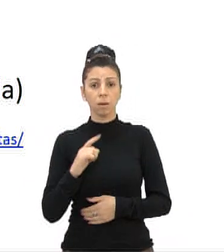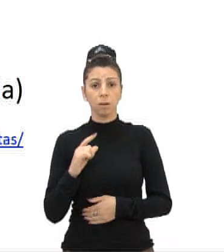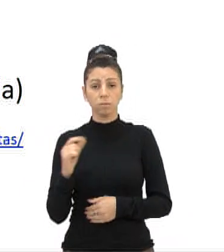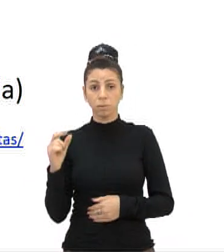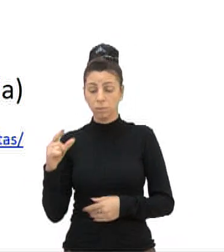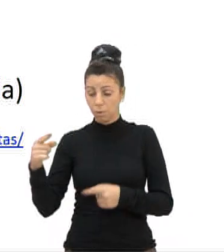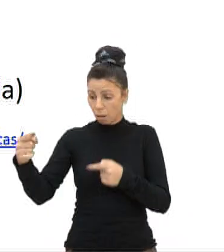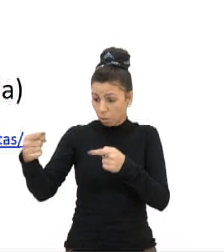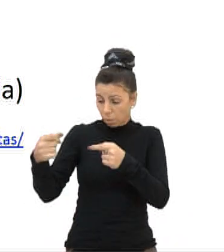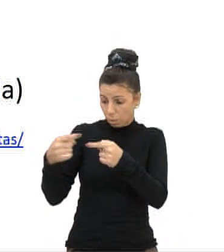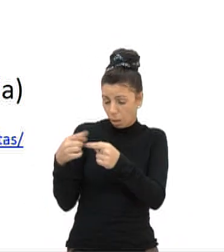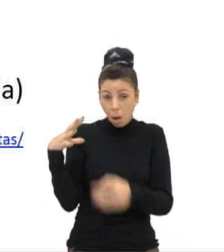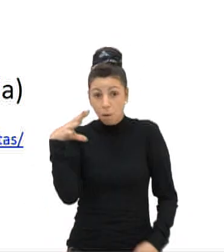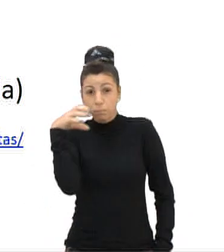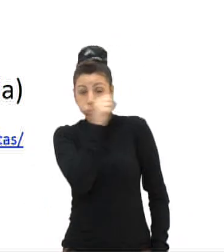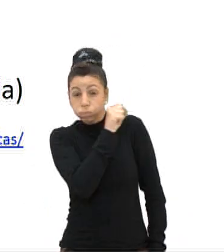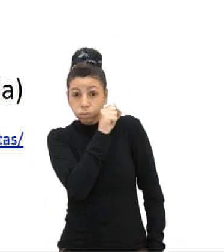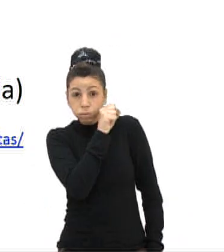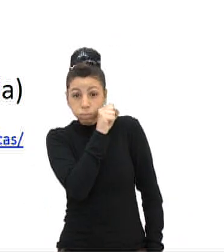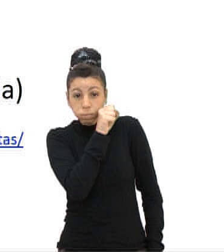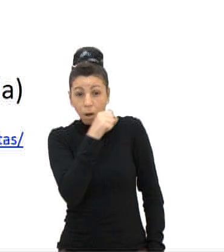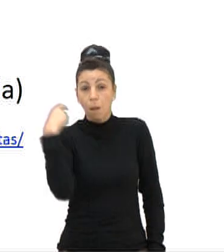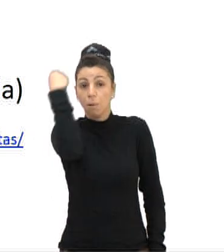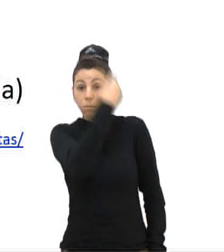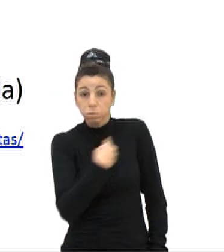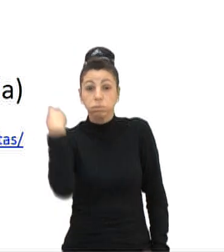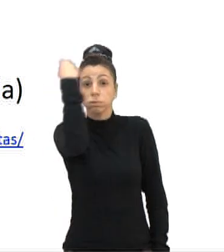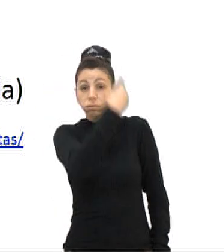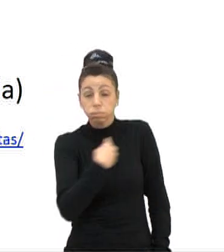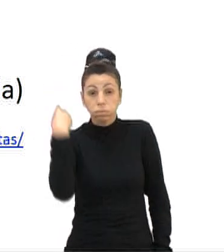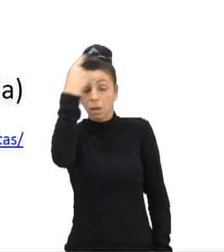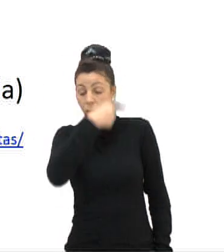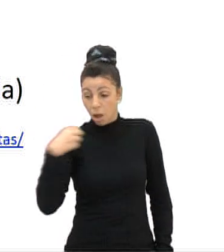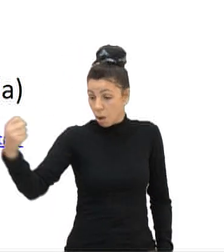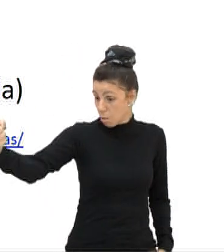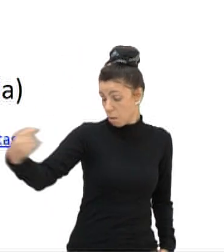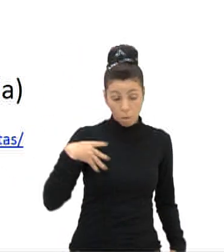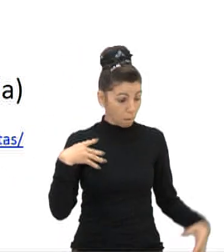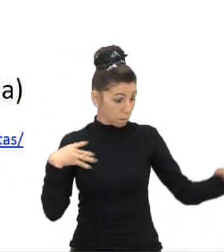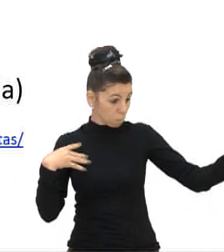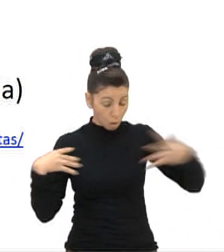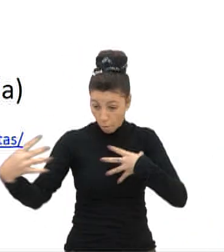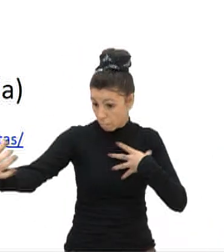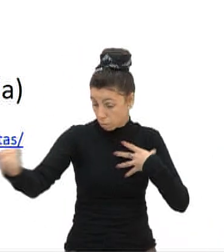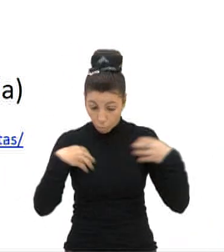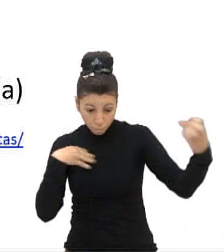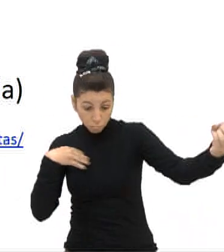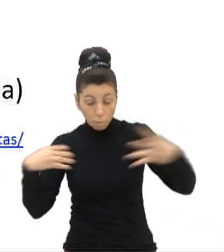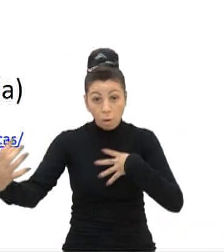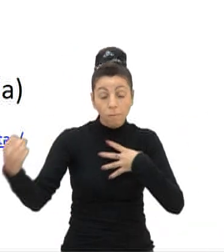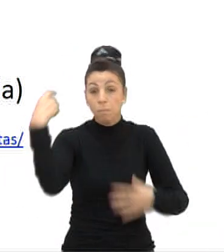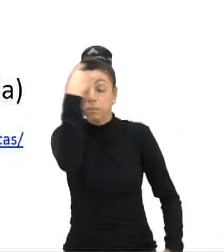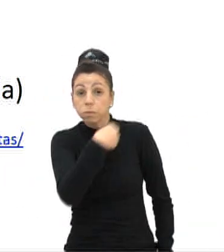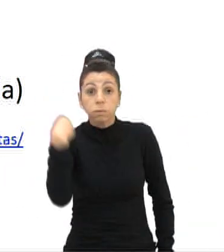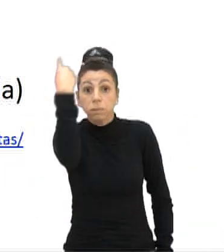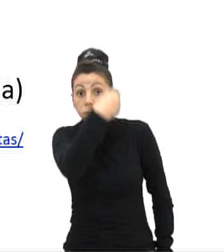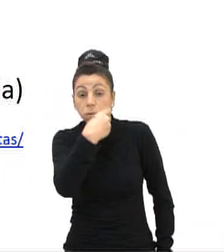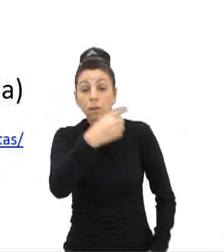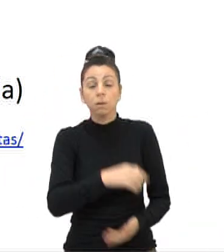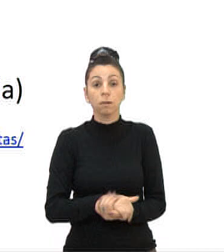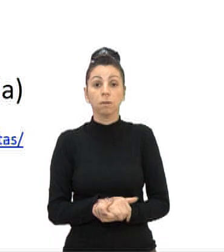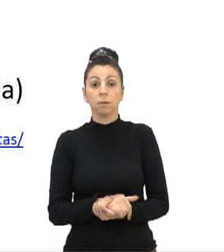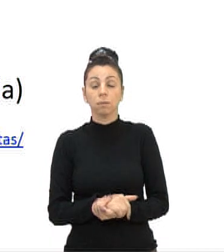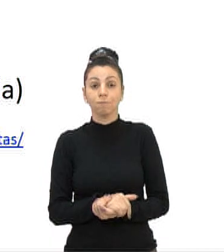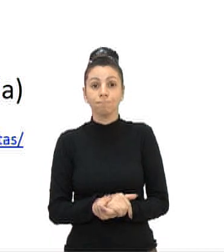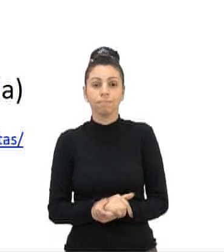engolido pela voracidade das horas e pelas novidades que fazem o tempo passar depressa, eu cultivo um